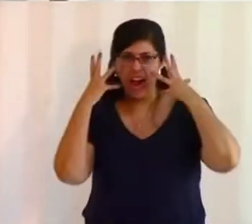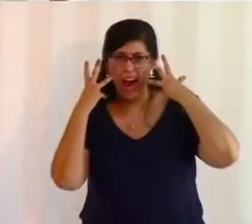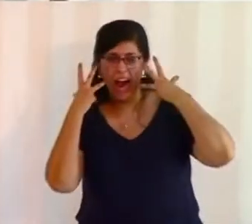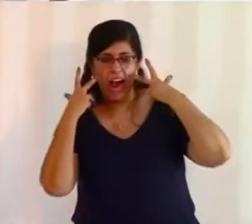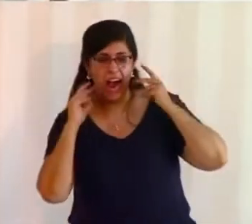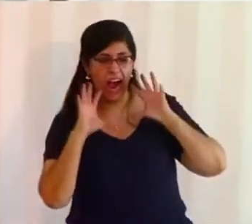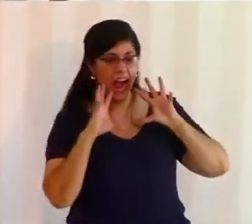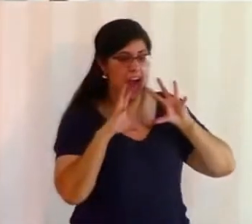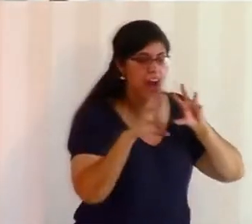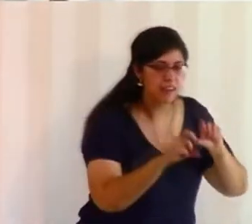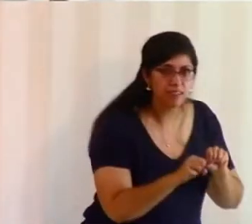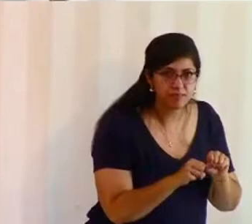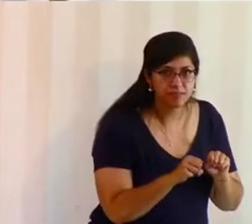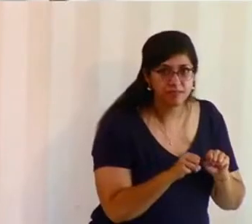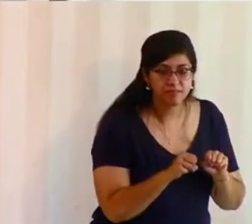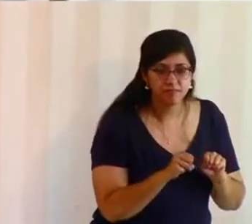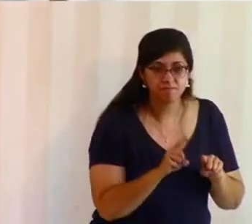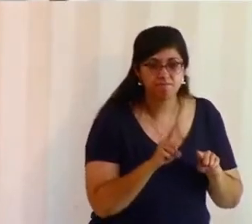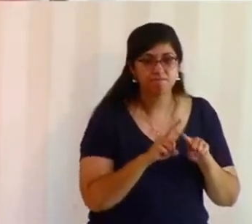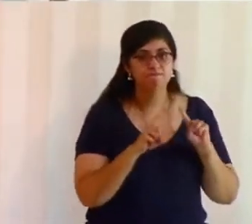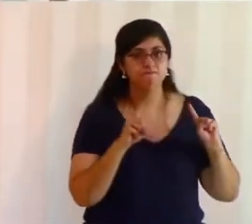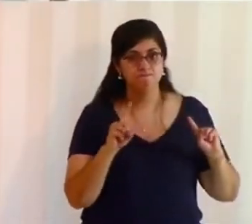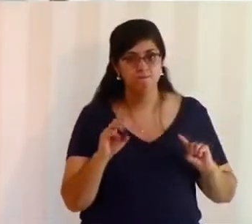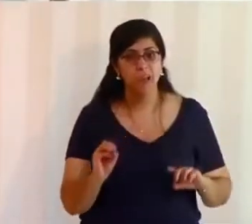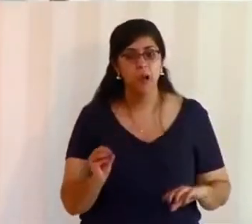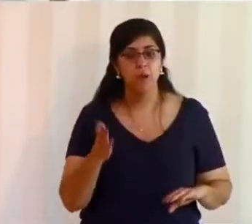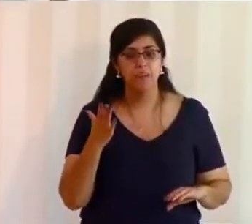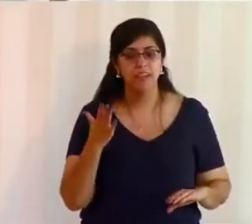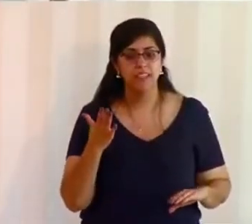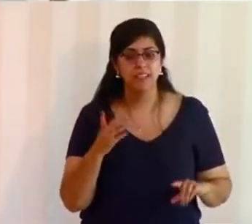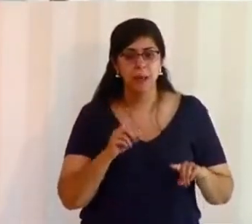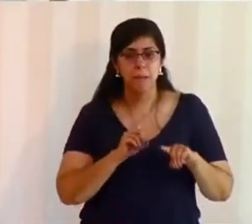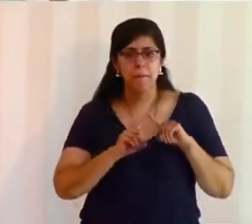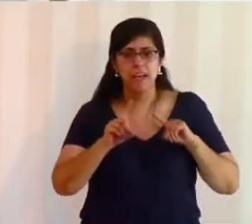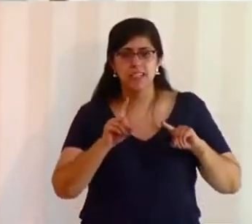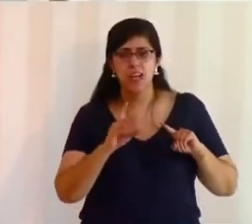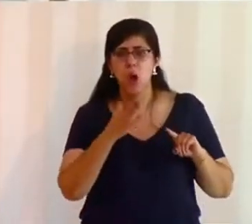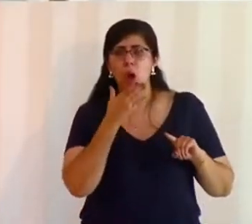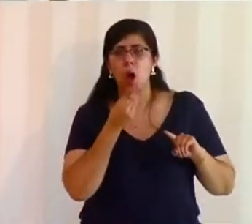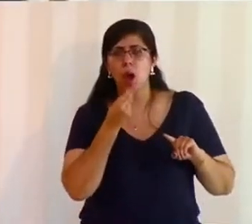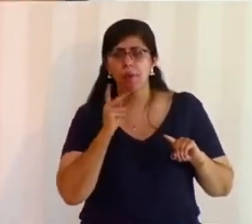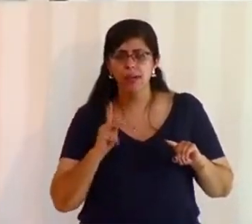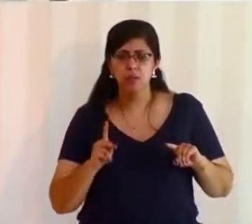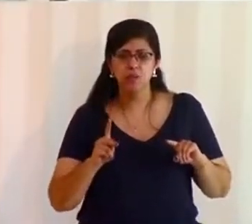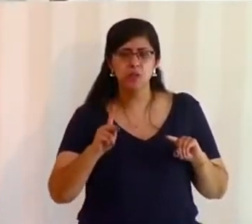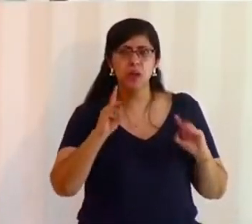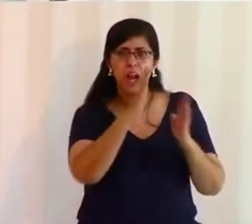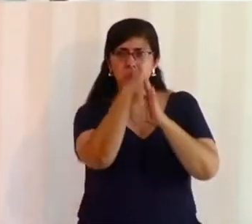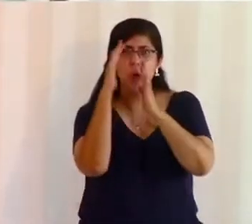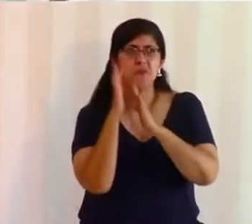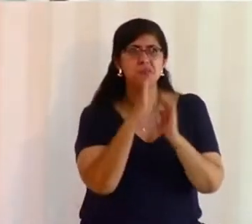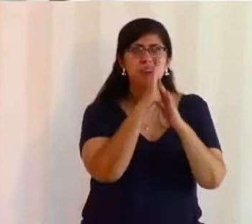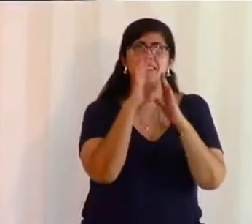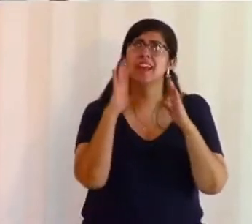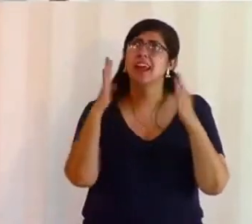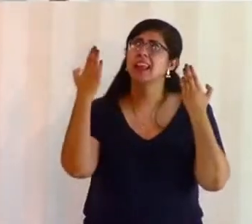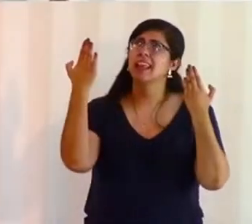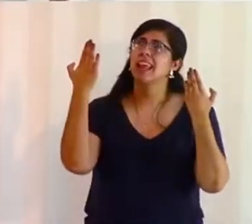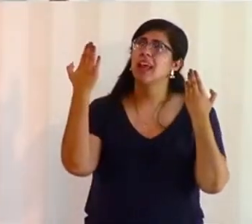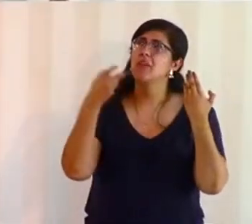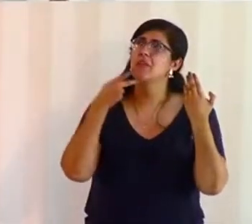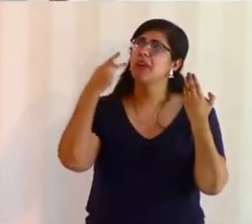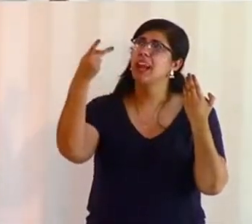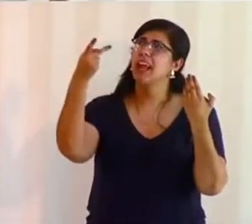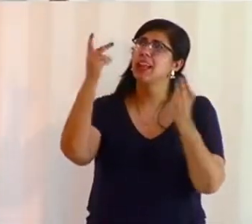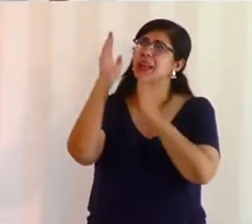algumas pessoas dizem, isso é loucura. Como é que eles podem continuar cantando? O leão ali arrancando um pedaço da pessoa e ela com as mãos erguidas para os céus e